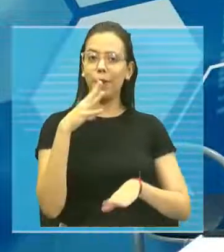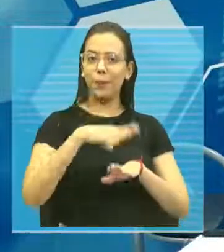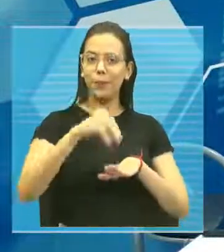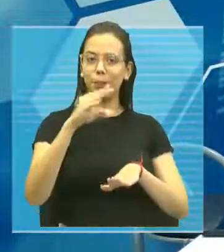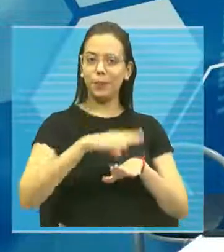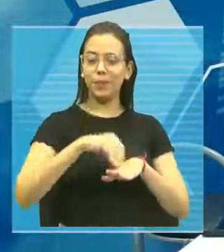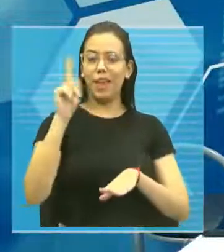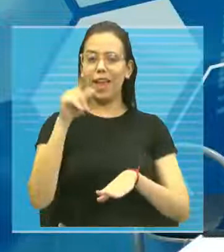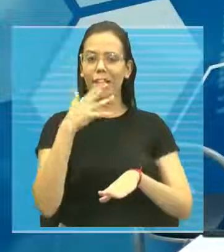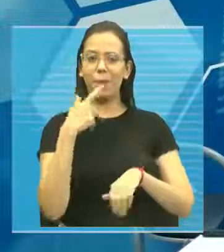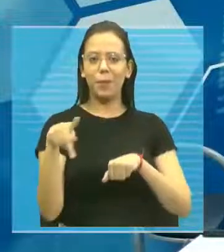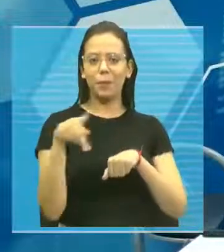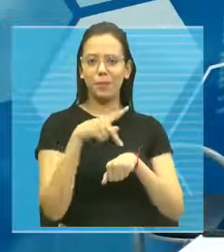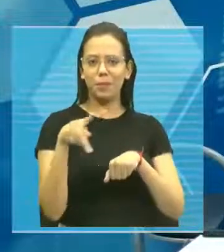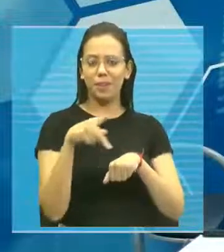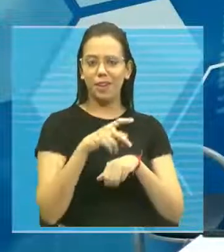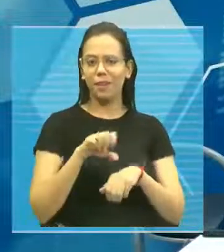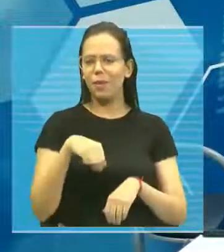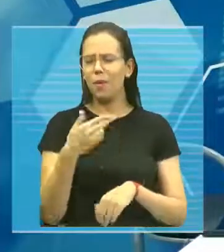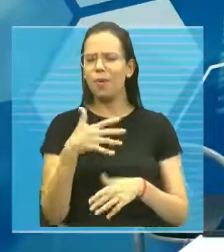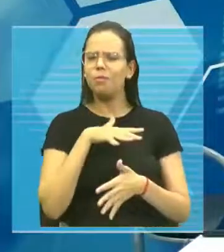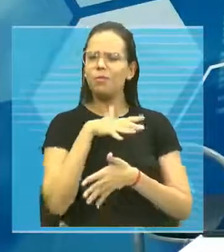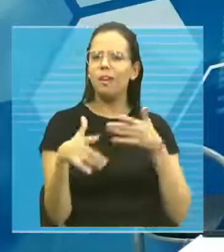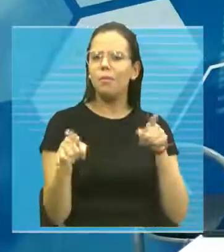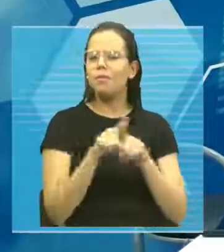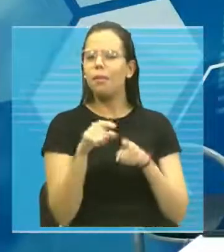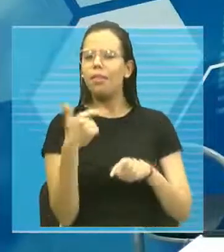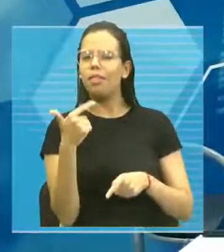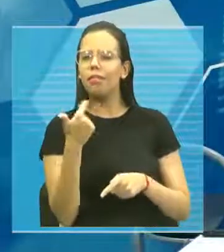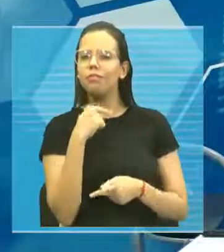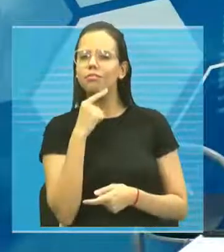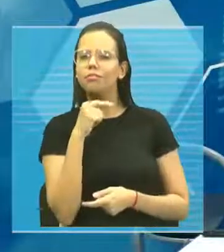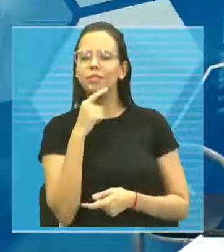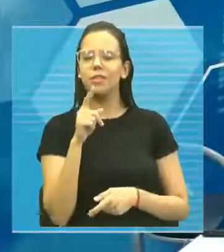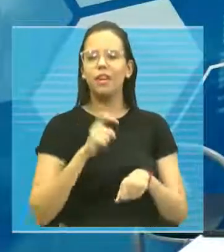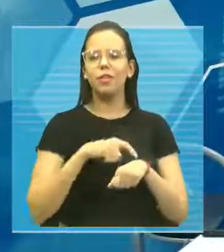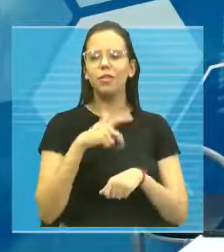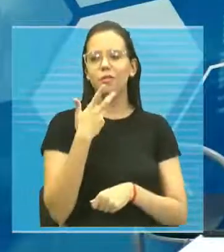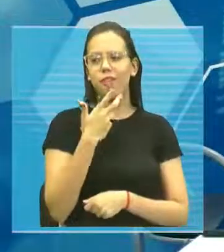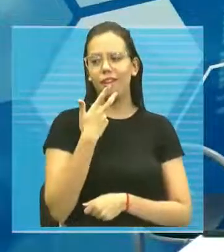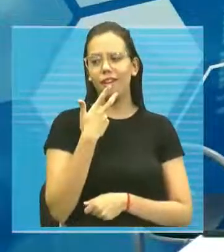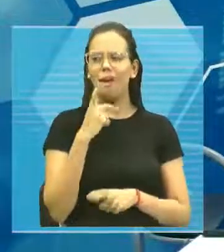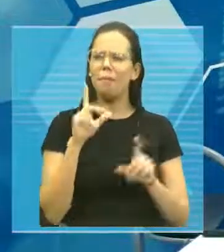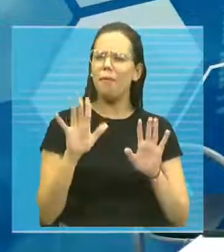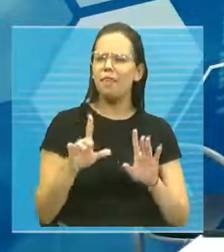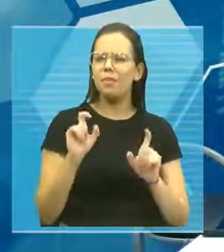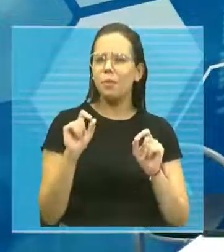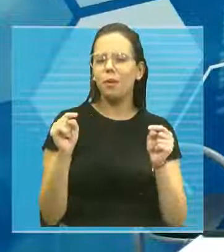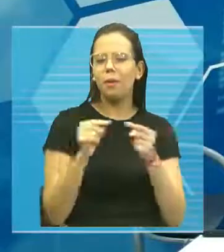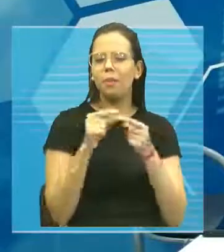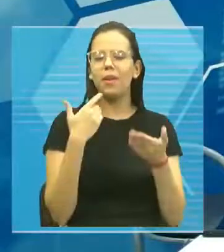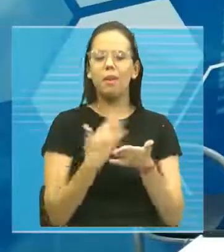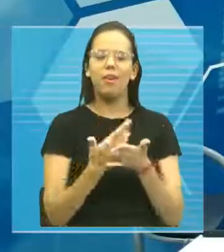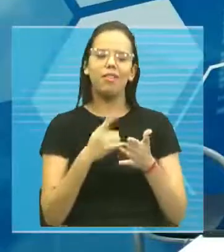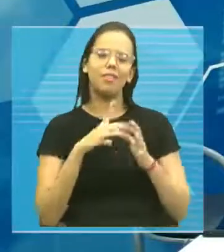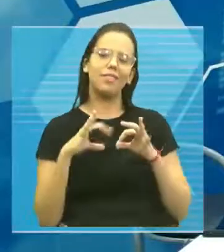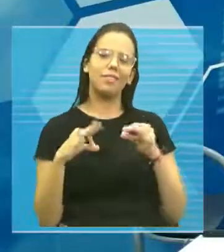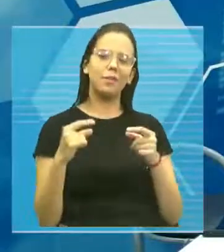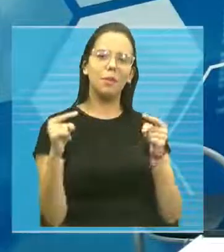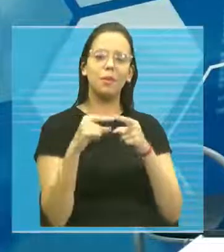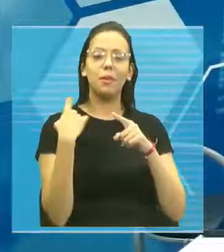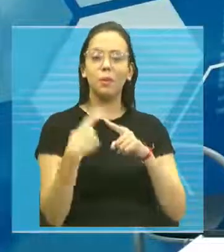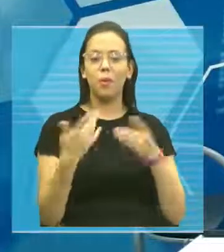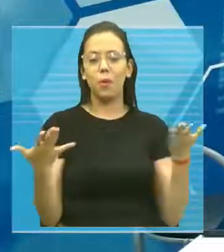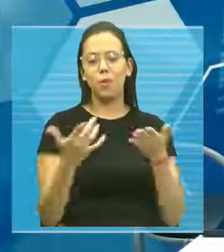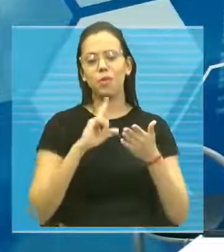pela no peito do pé de Pedro é preto outro acho que em Libras também não tem trava-língua Professor o que é que isso aí tem a ver com a aula tudo porque hoje nós vamos